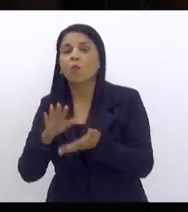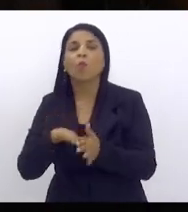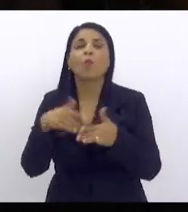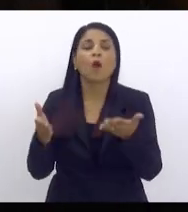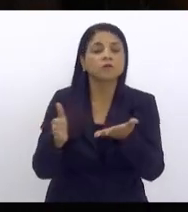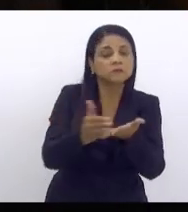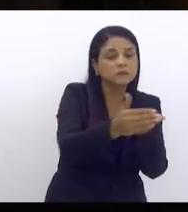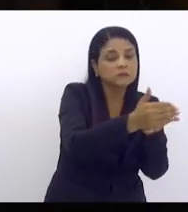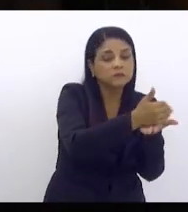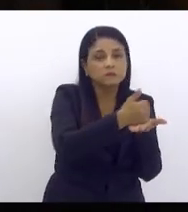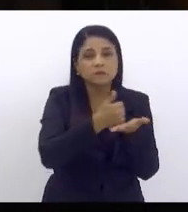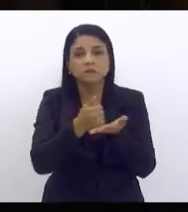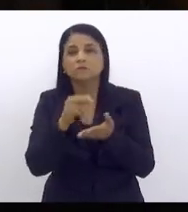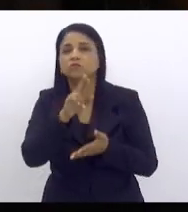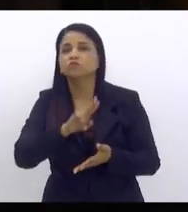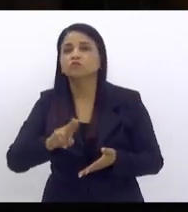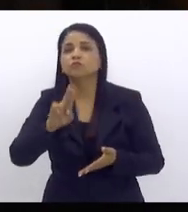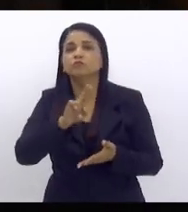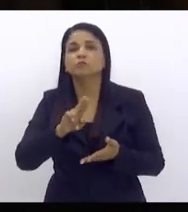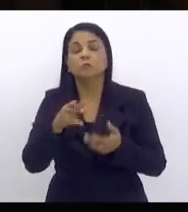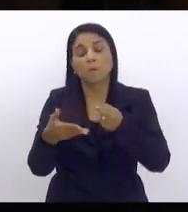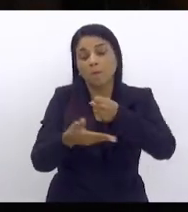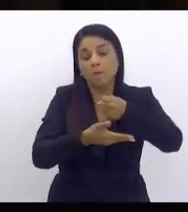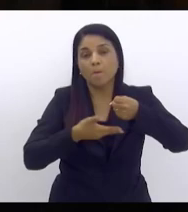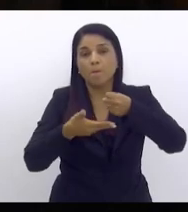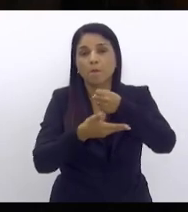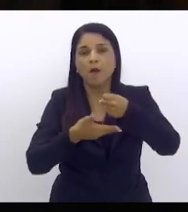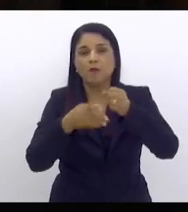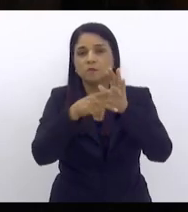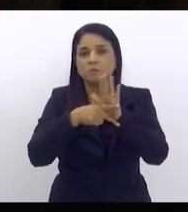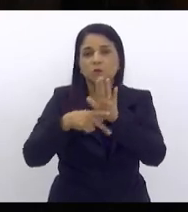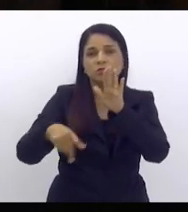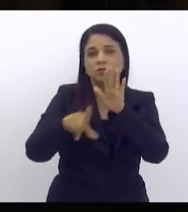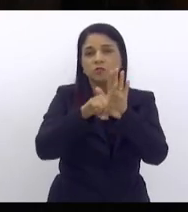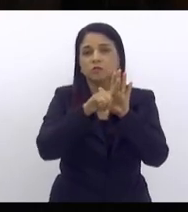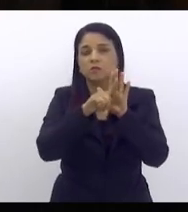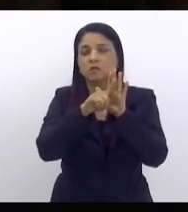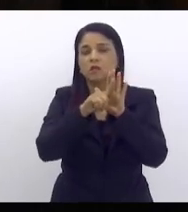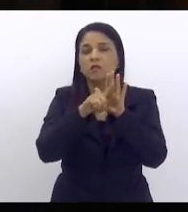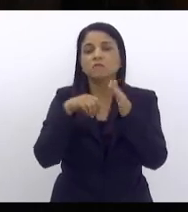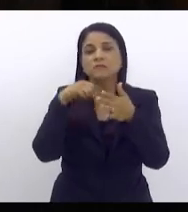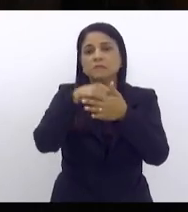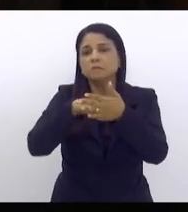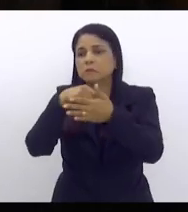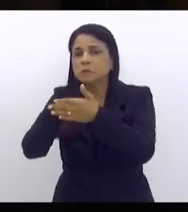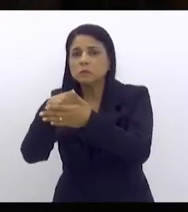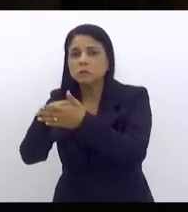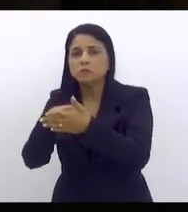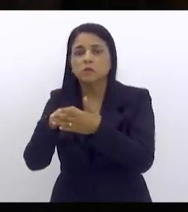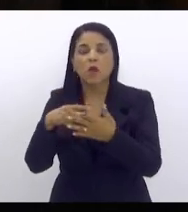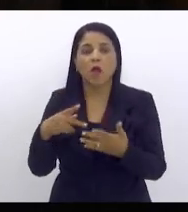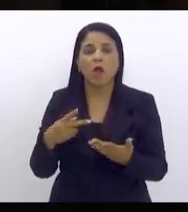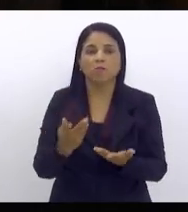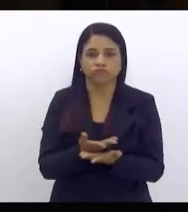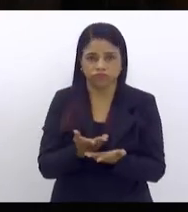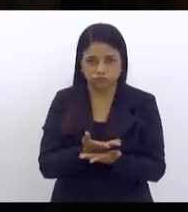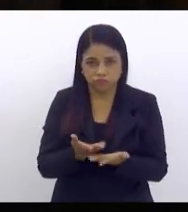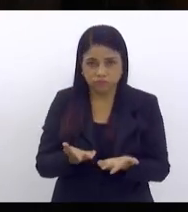que estão sendo utilizados para dar base a esse projeto que você tanto briga para que aconteça?